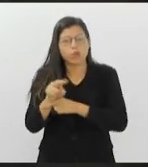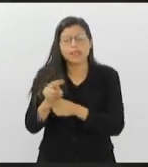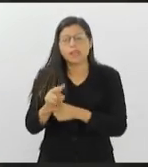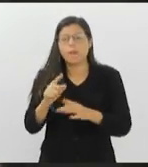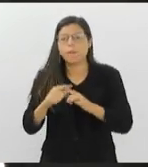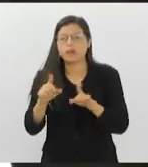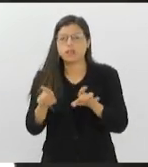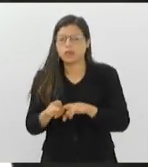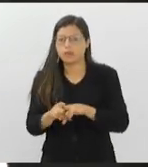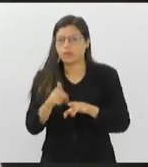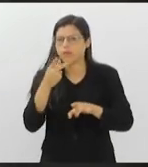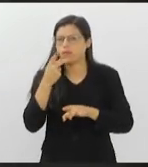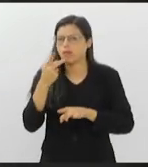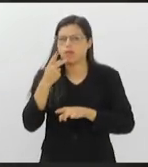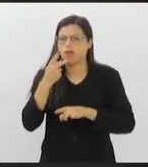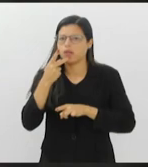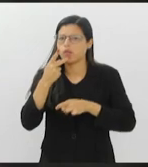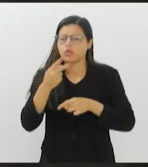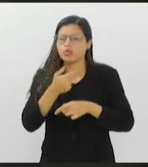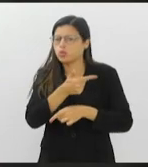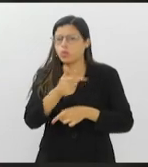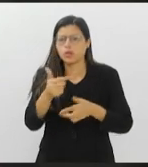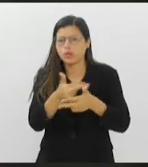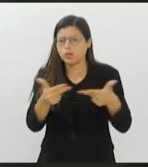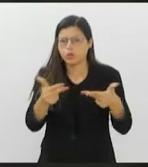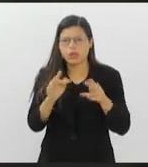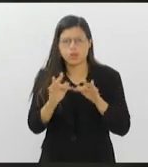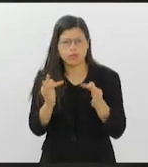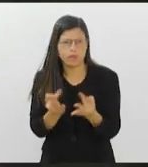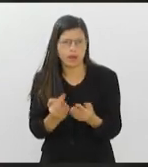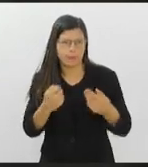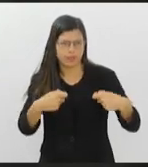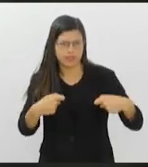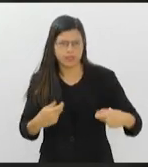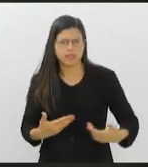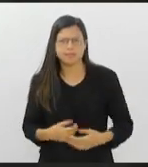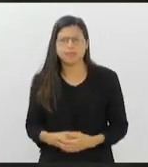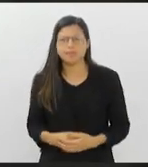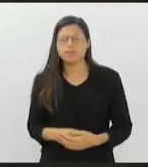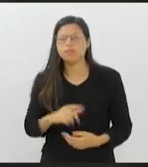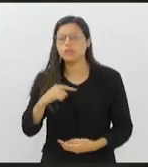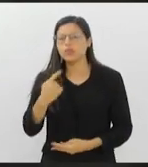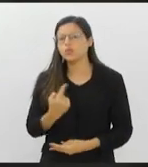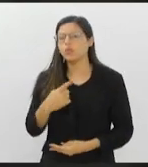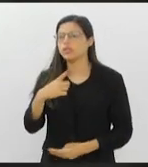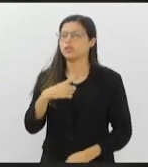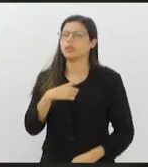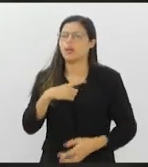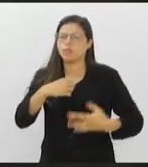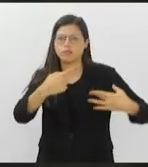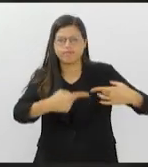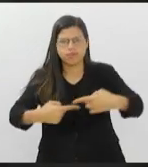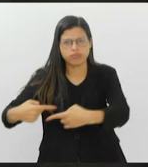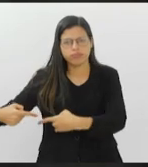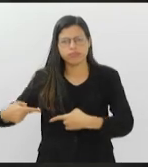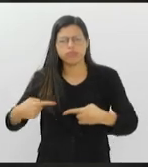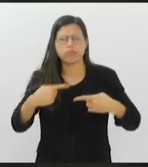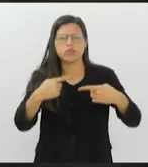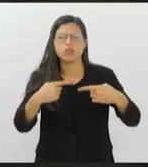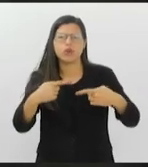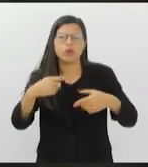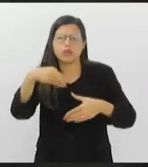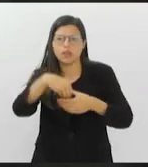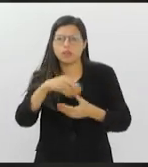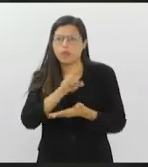também falando de uma série de condições que essa família precisa, né? E aí a gente tem discutido, né, no âmbito da